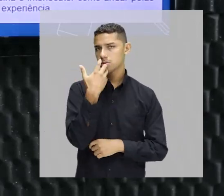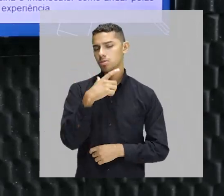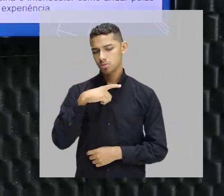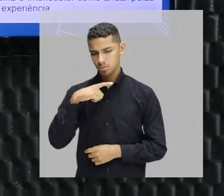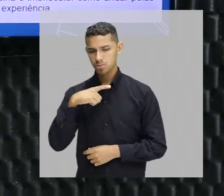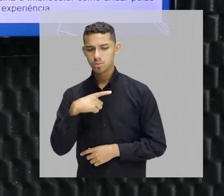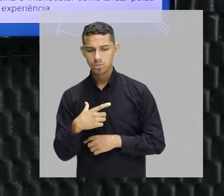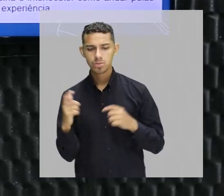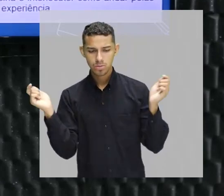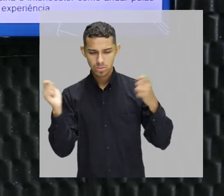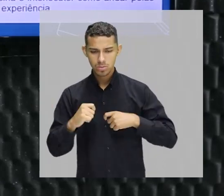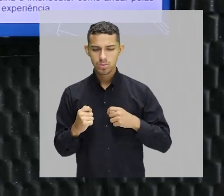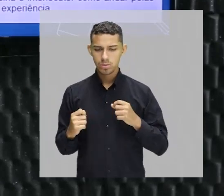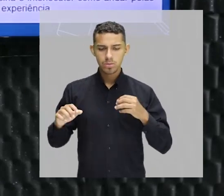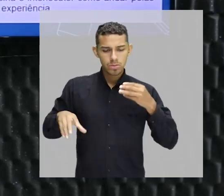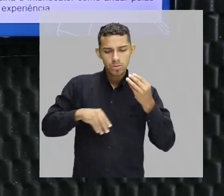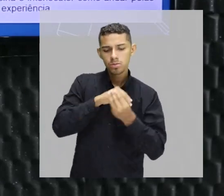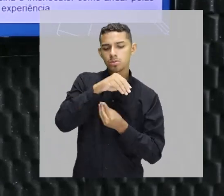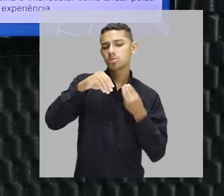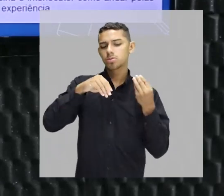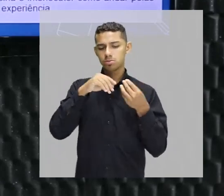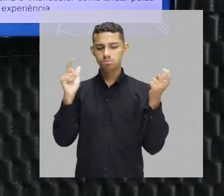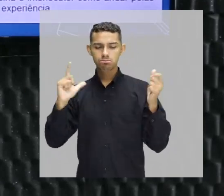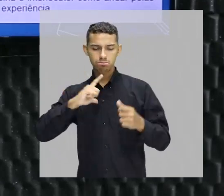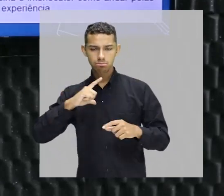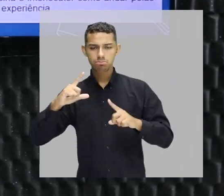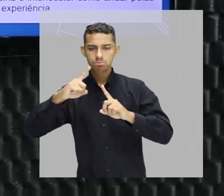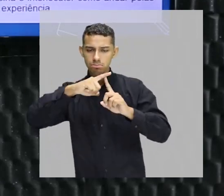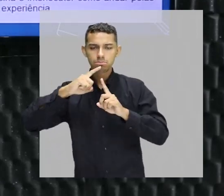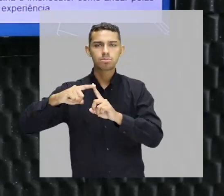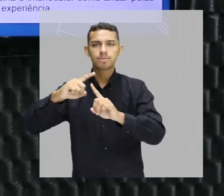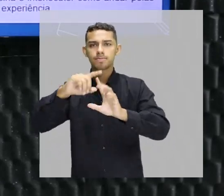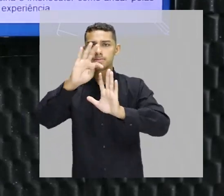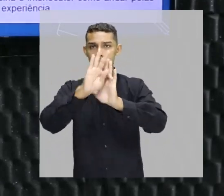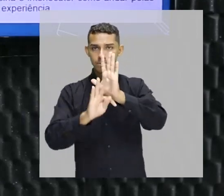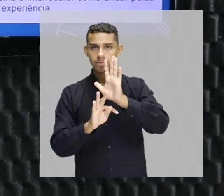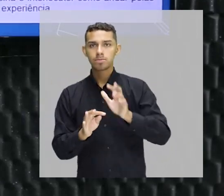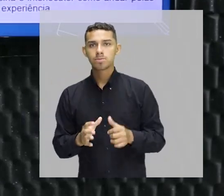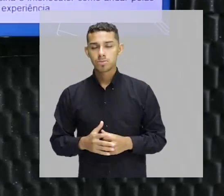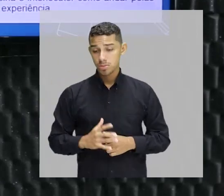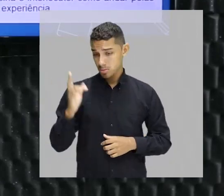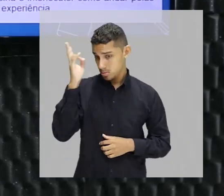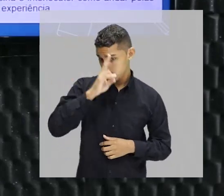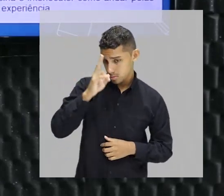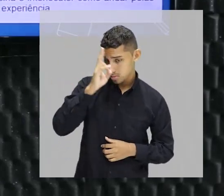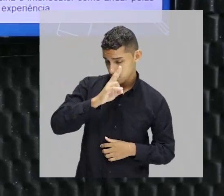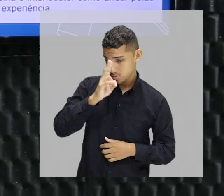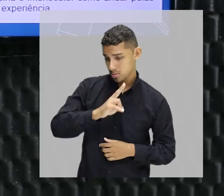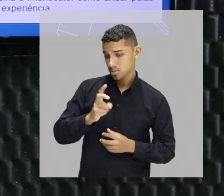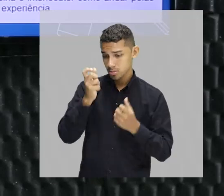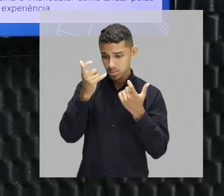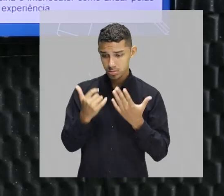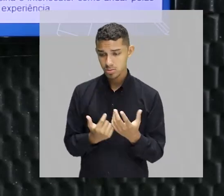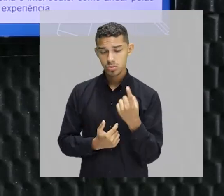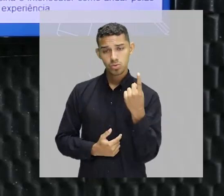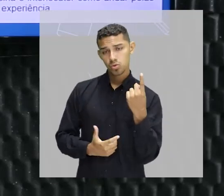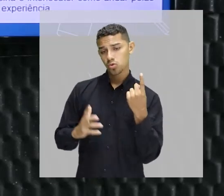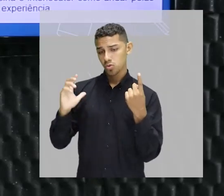Veloso. Existe essa fusão, essa mistura das tipologias textuais. Lembrando que sempre uma